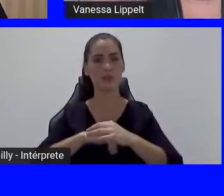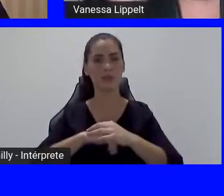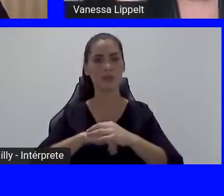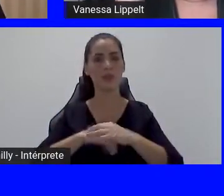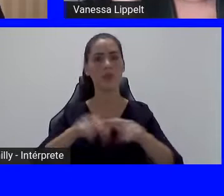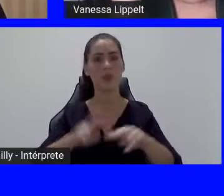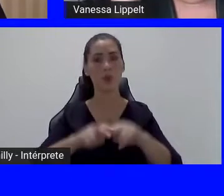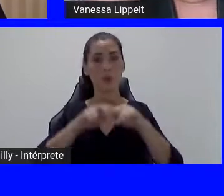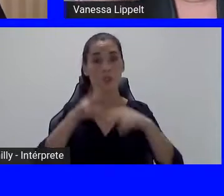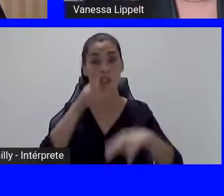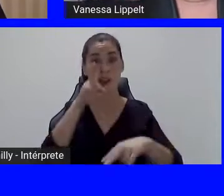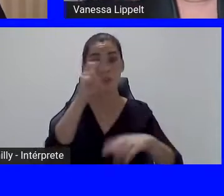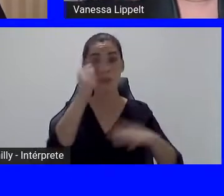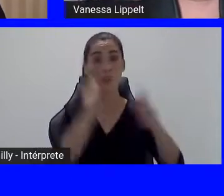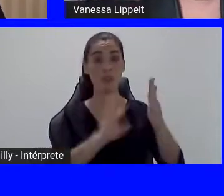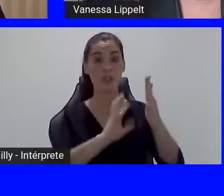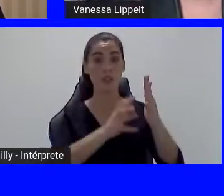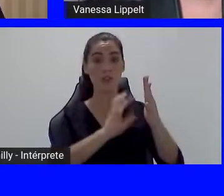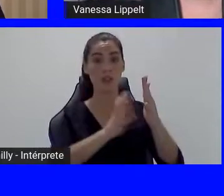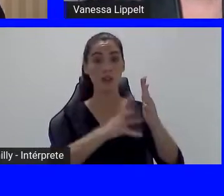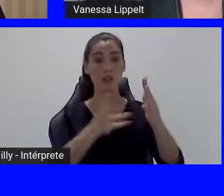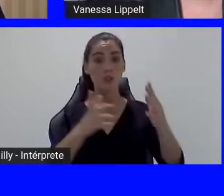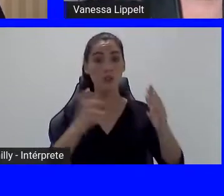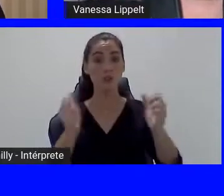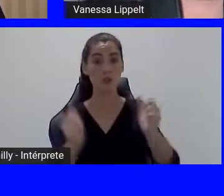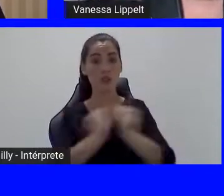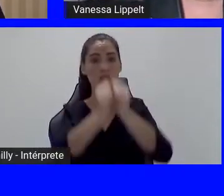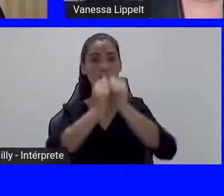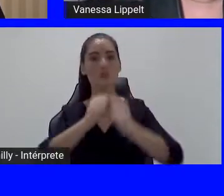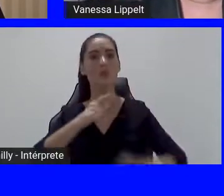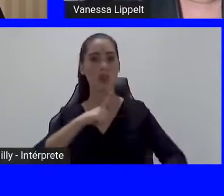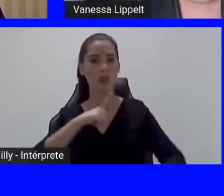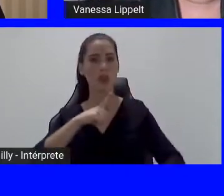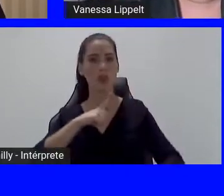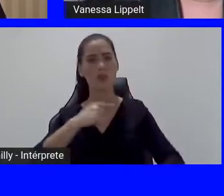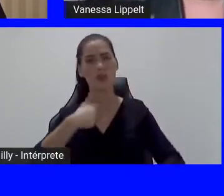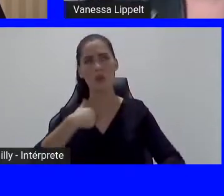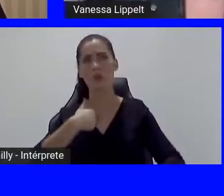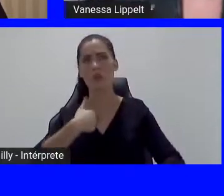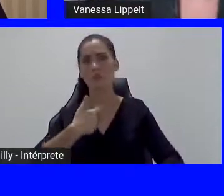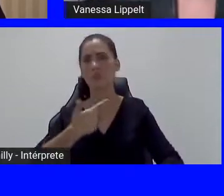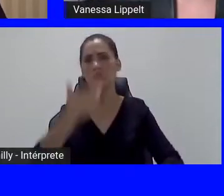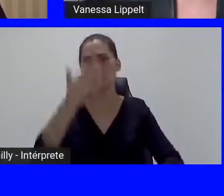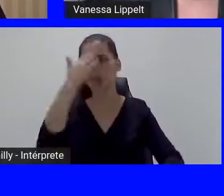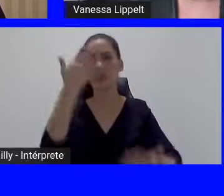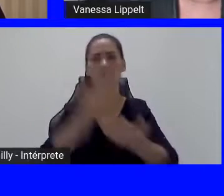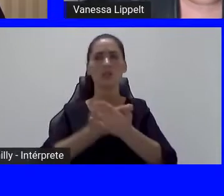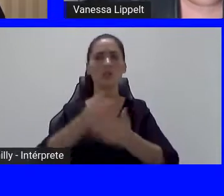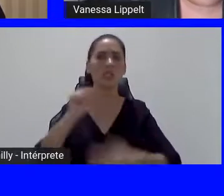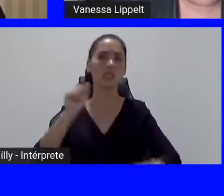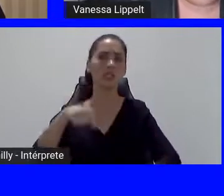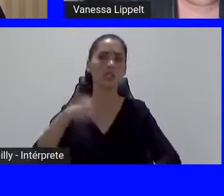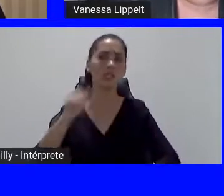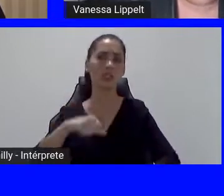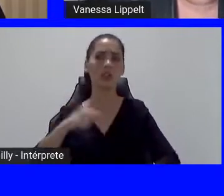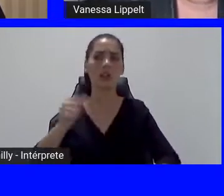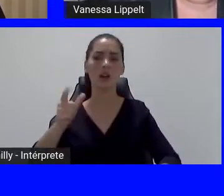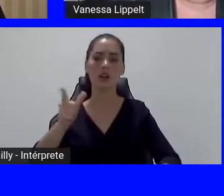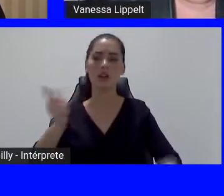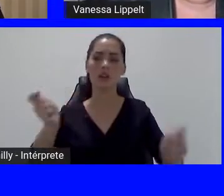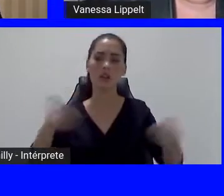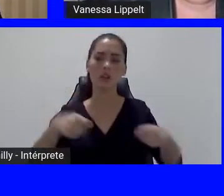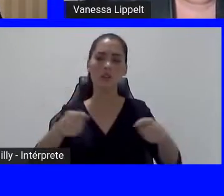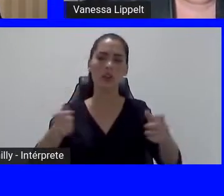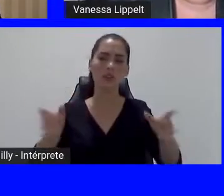força que esses partidos juntos têm. Então, eu estou muito otimista em relação a uma possível composição dos três